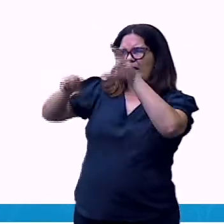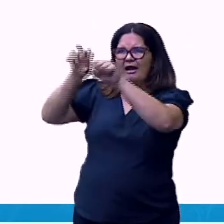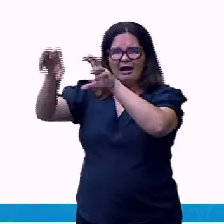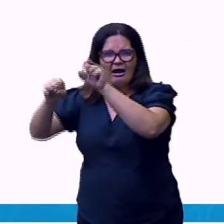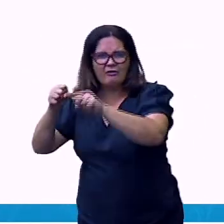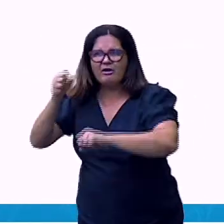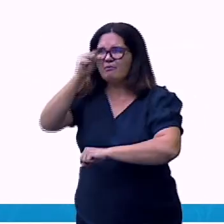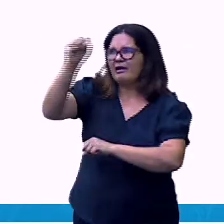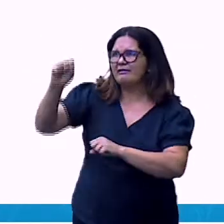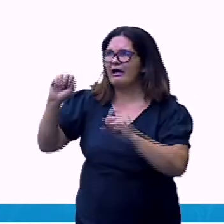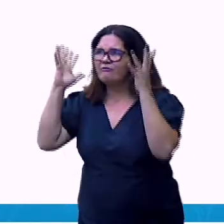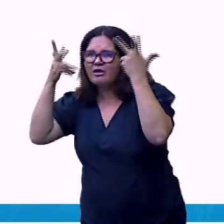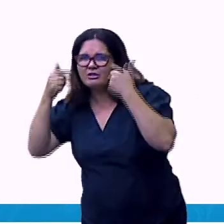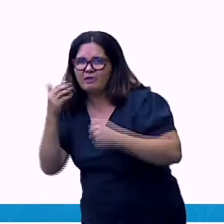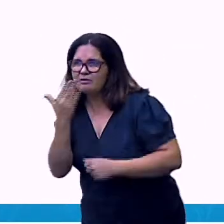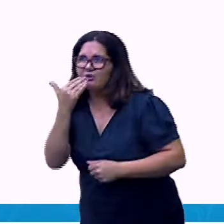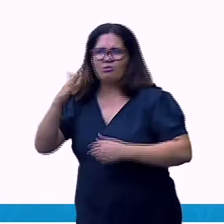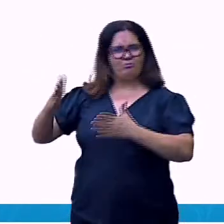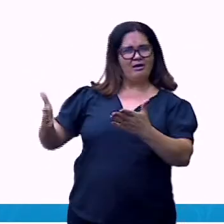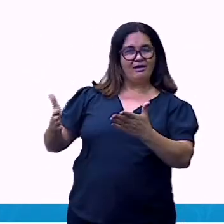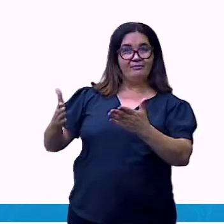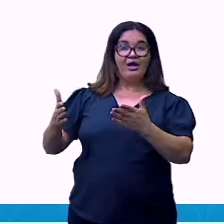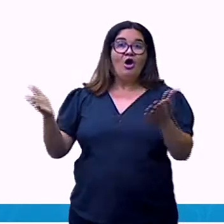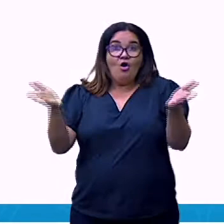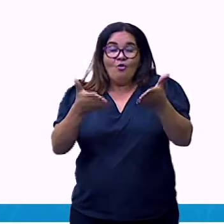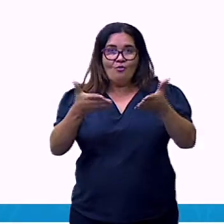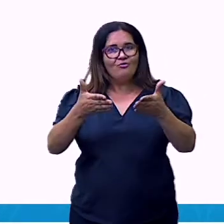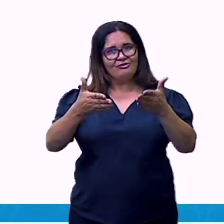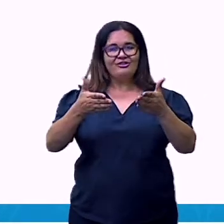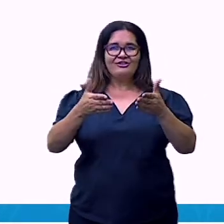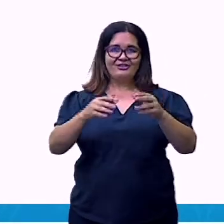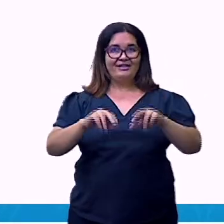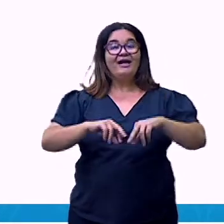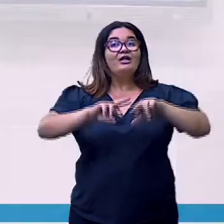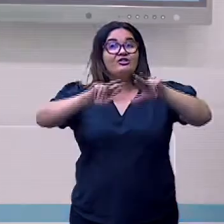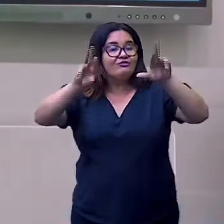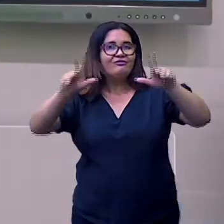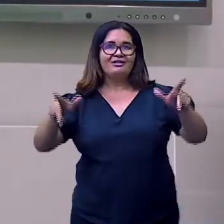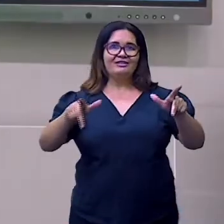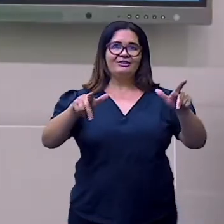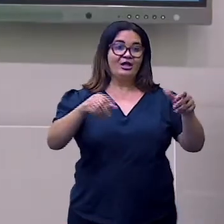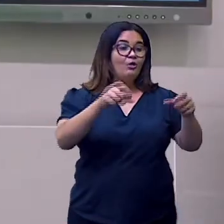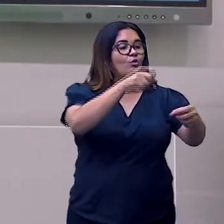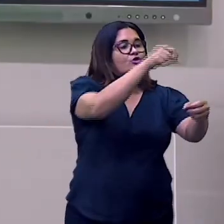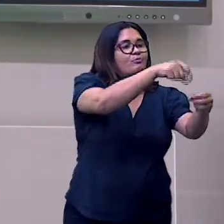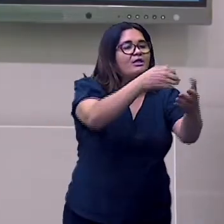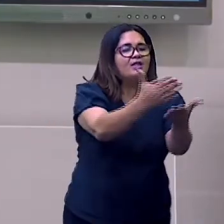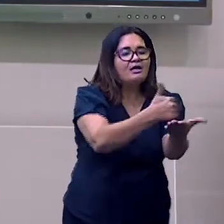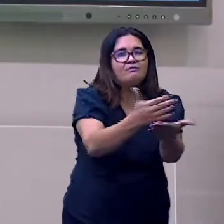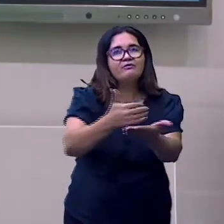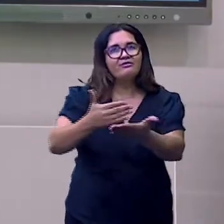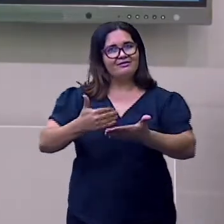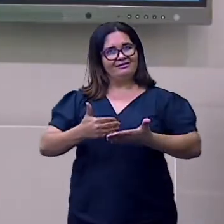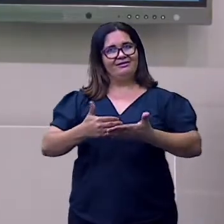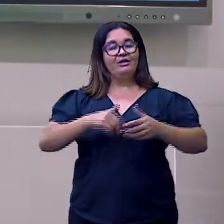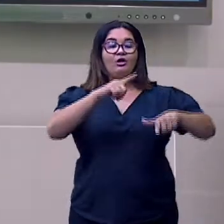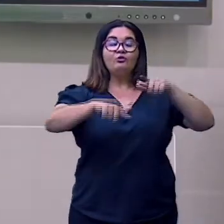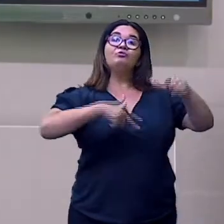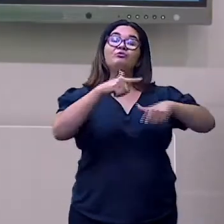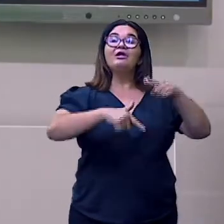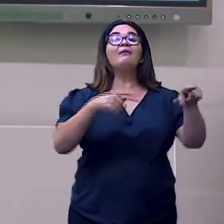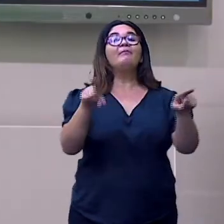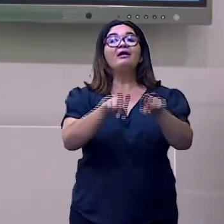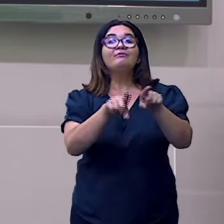plantar, construir moradias, criar animais. Aprendemos, sobretudo, a garantir nossa